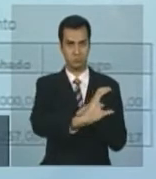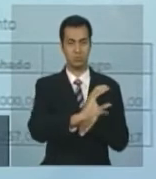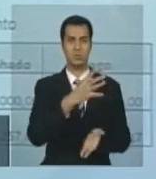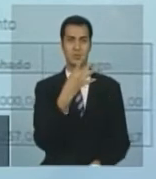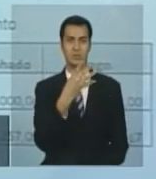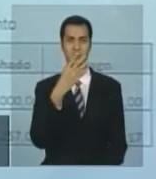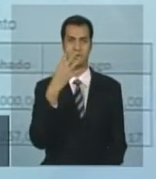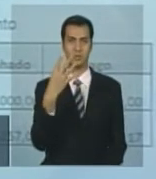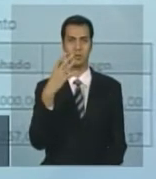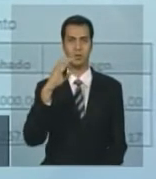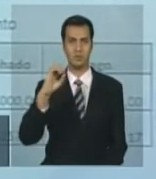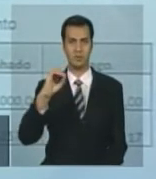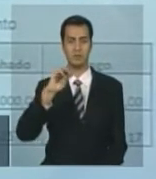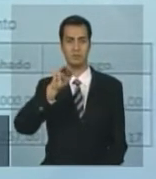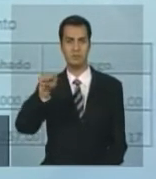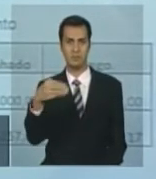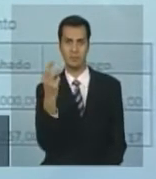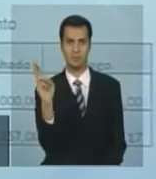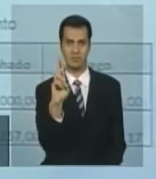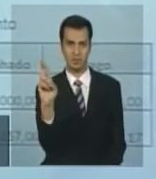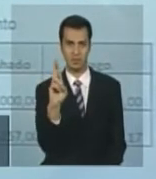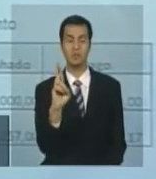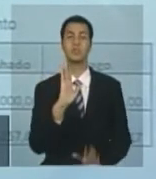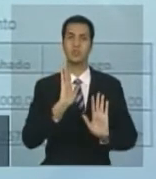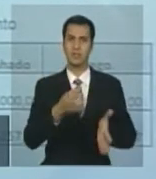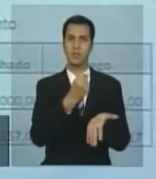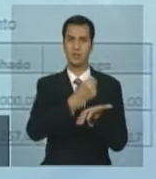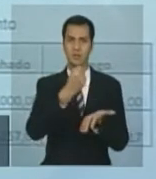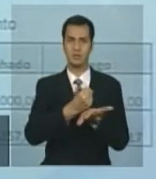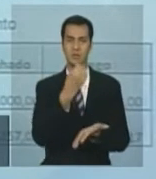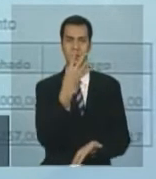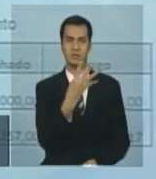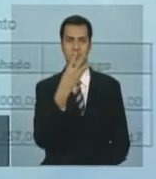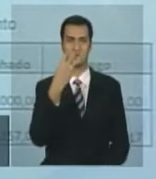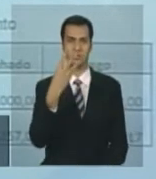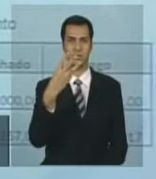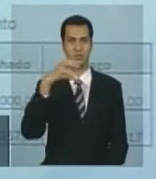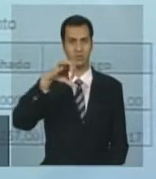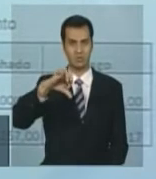440 milhões, empenhamos